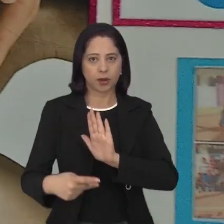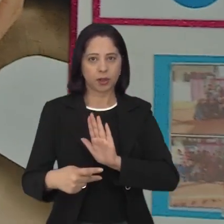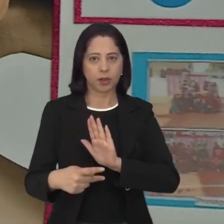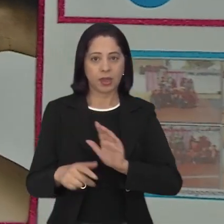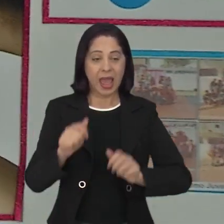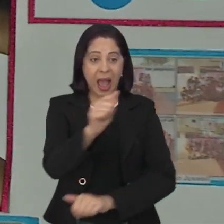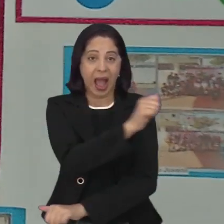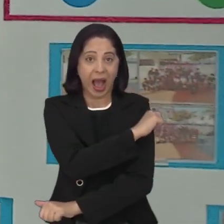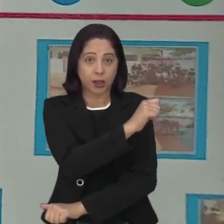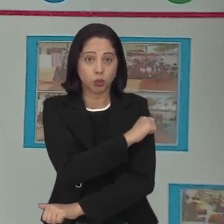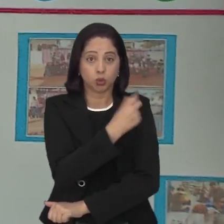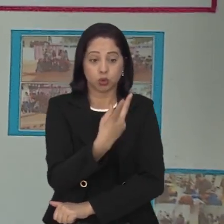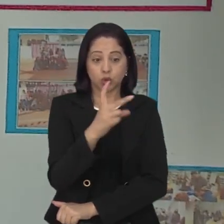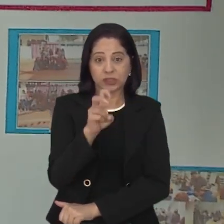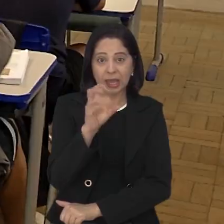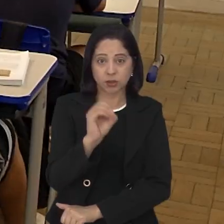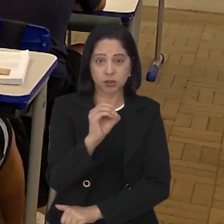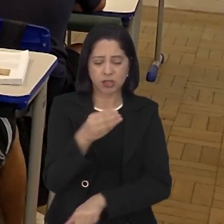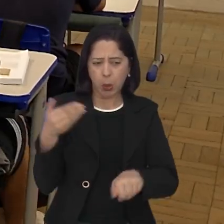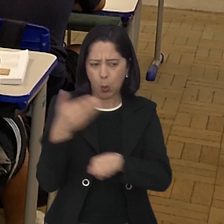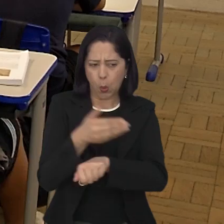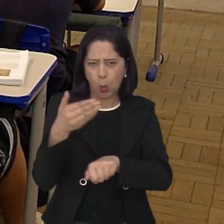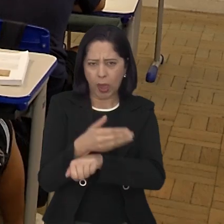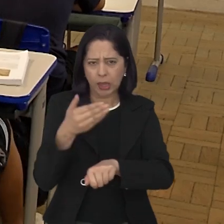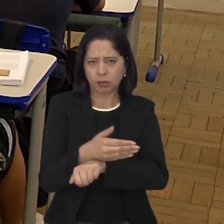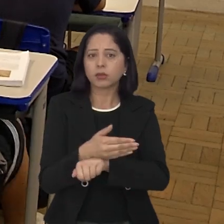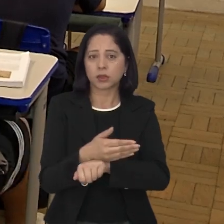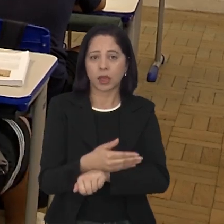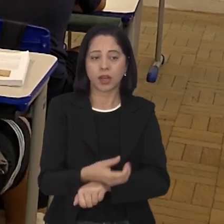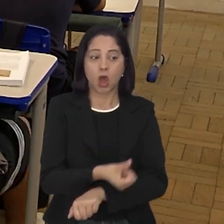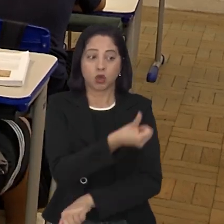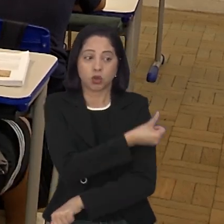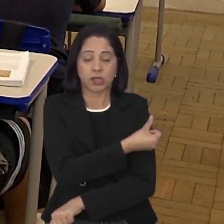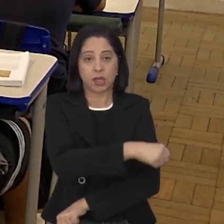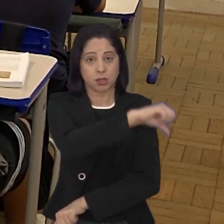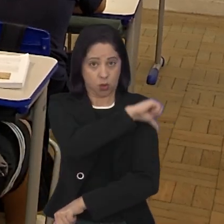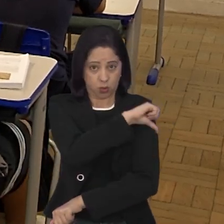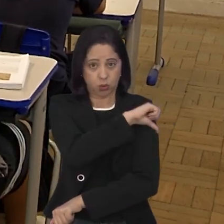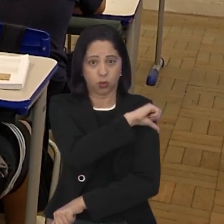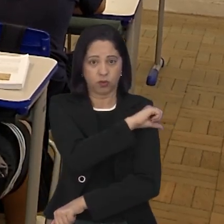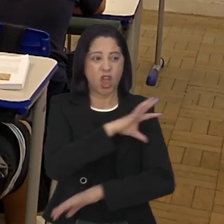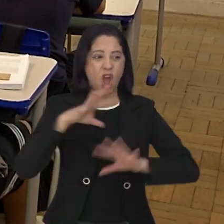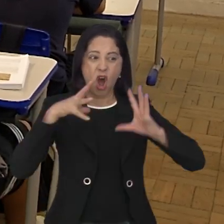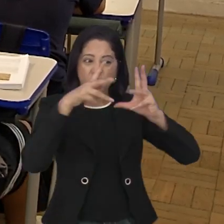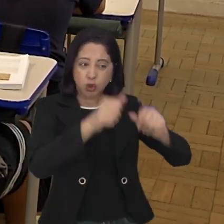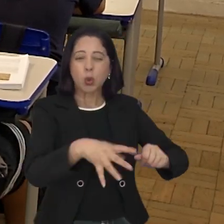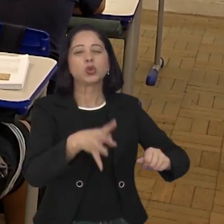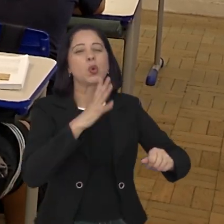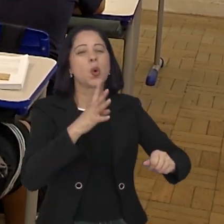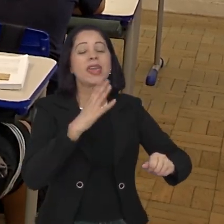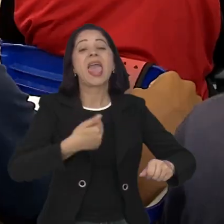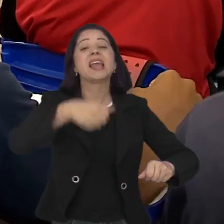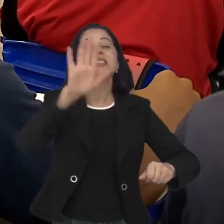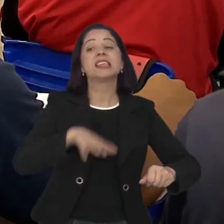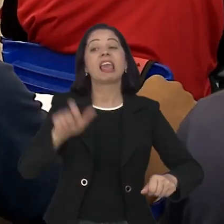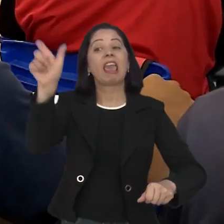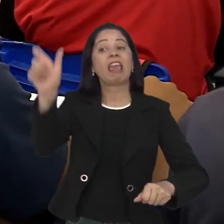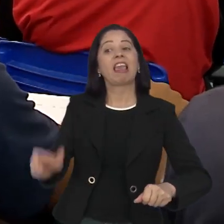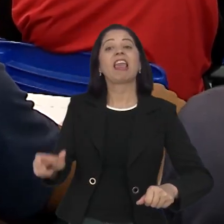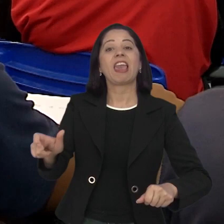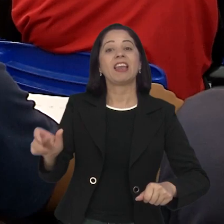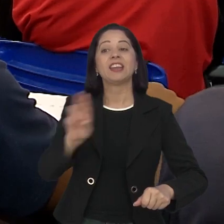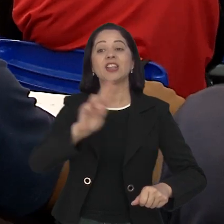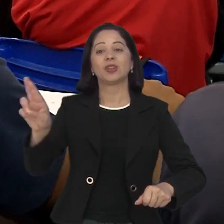da história da educação na cidade aqui estudam hoje cerca de 250 alunos do sexto ao 9º ano e